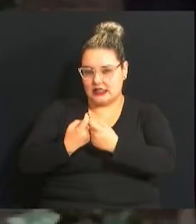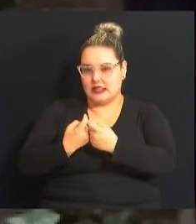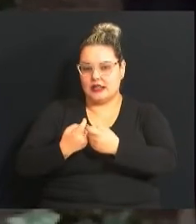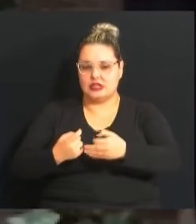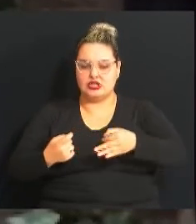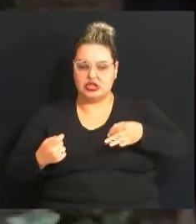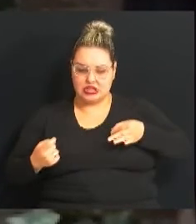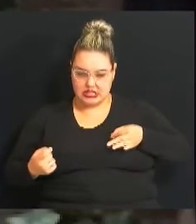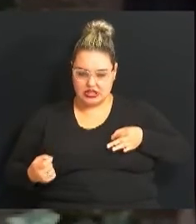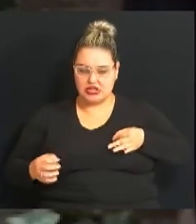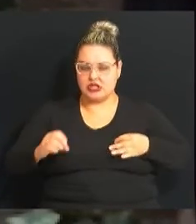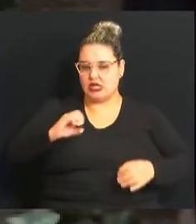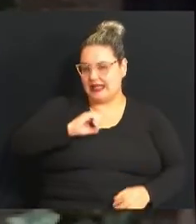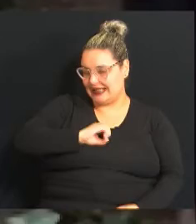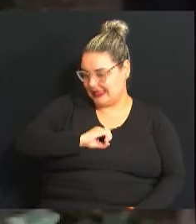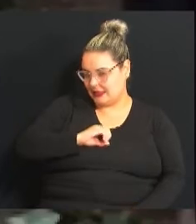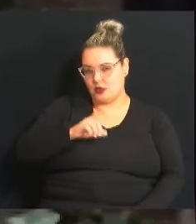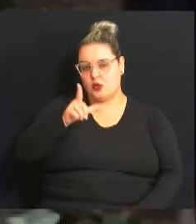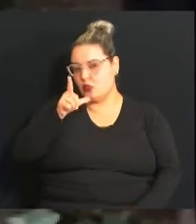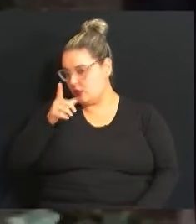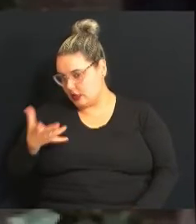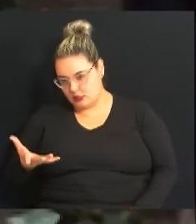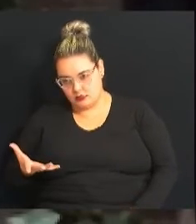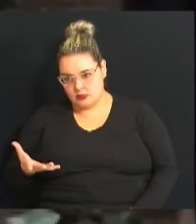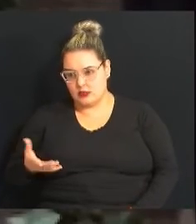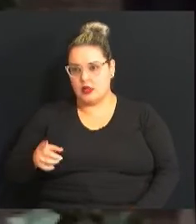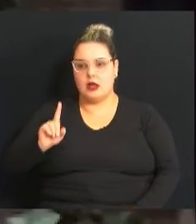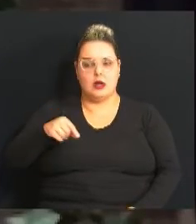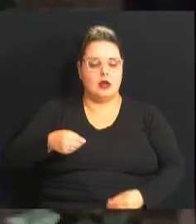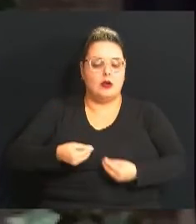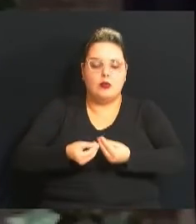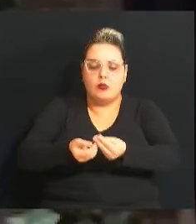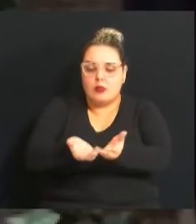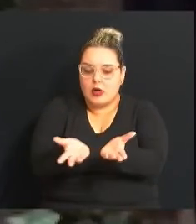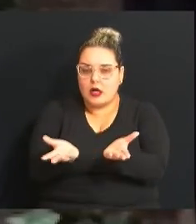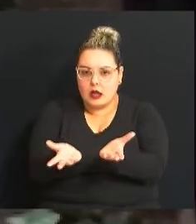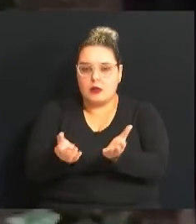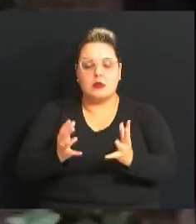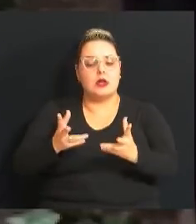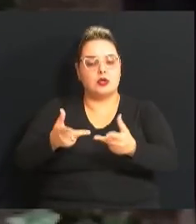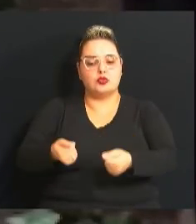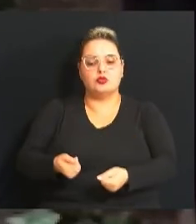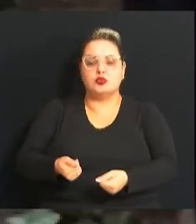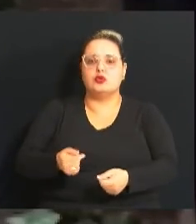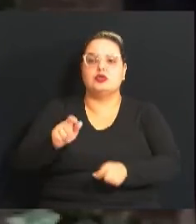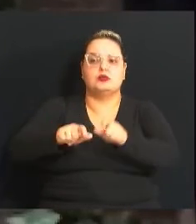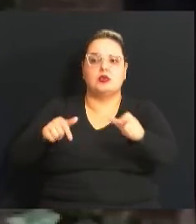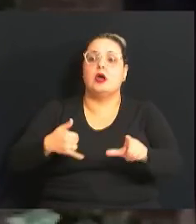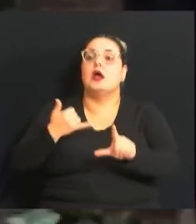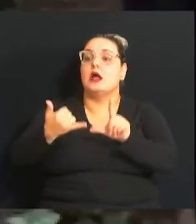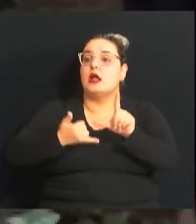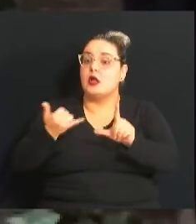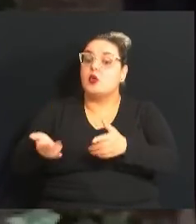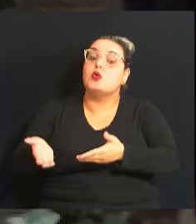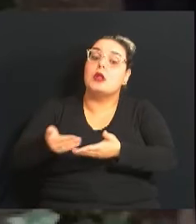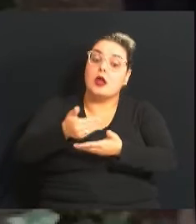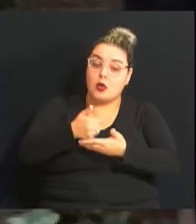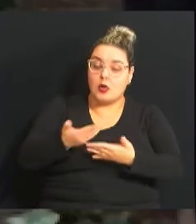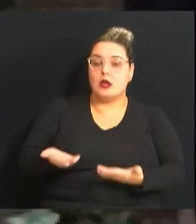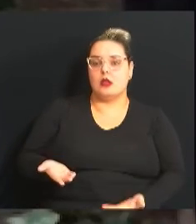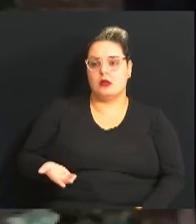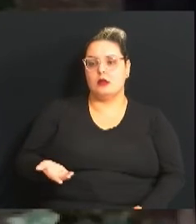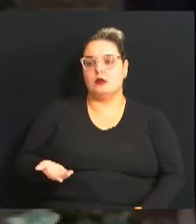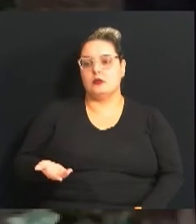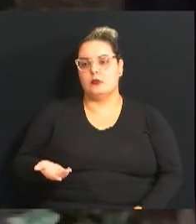que não vai ter nenhum problema, é um baralho para todas as pessoas, ele é lúdico, ele é acolhedor, e ele busca